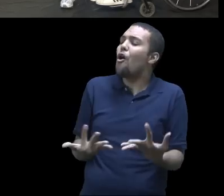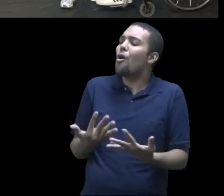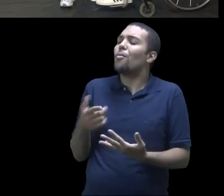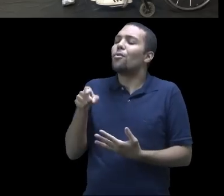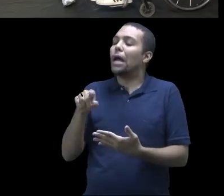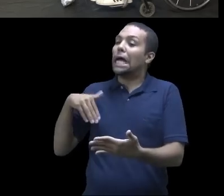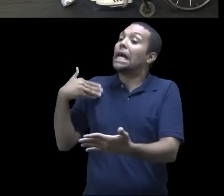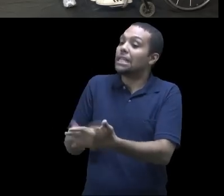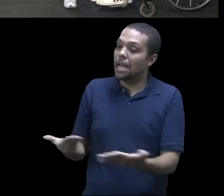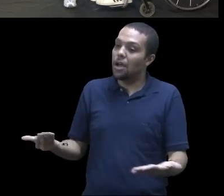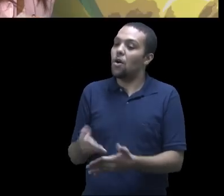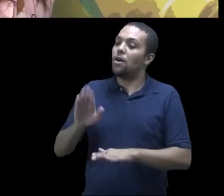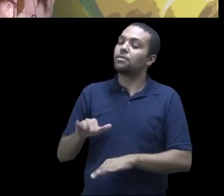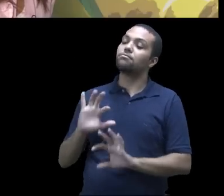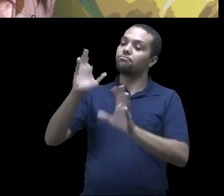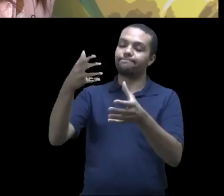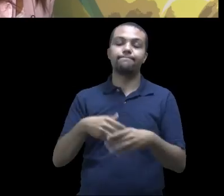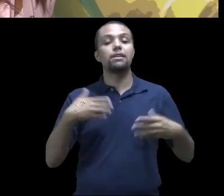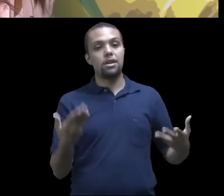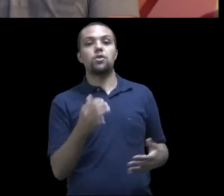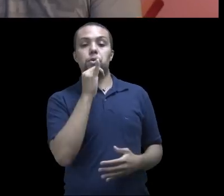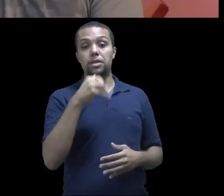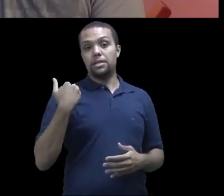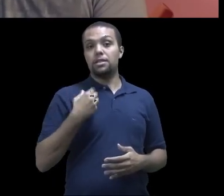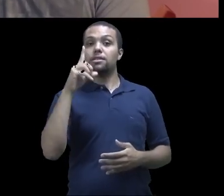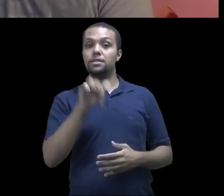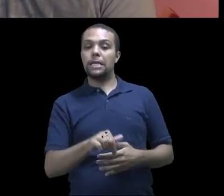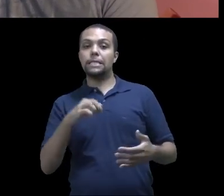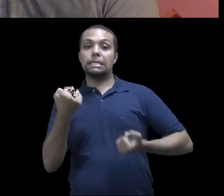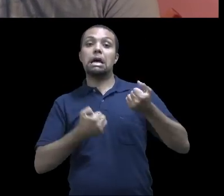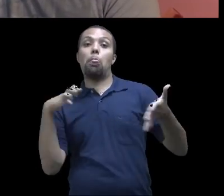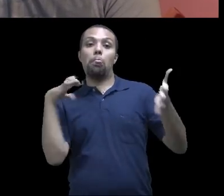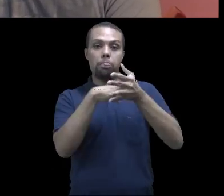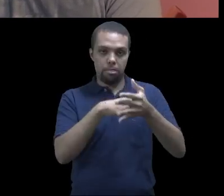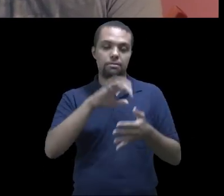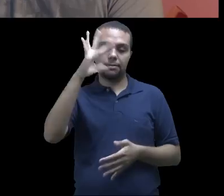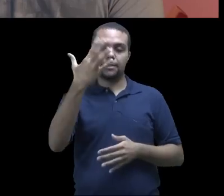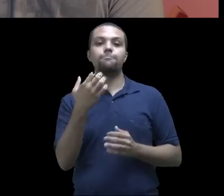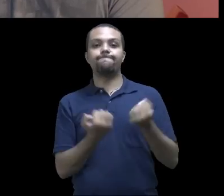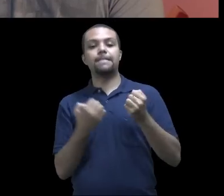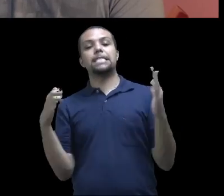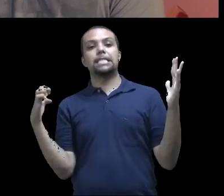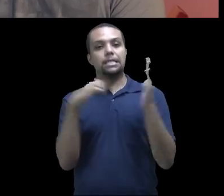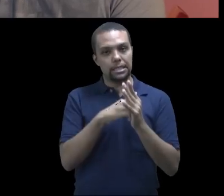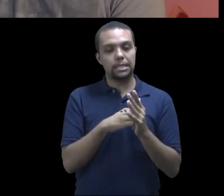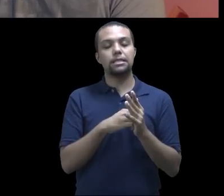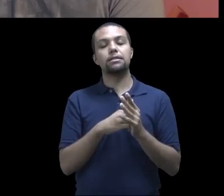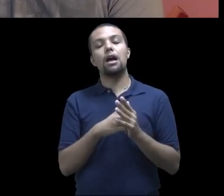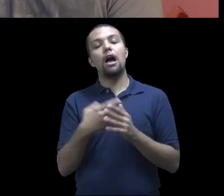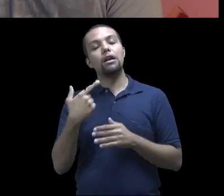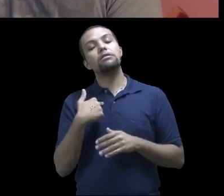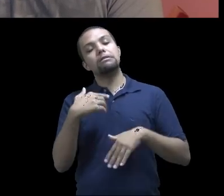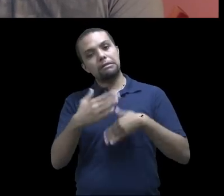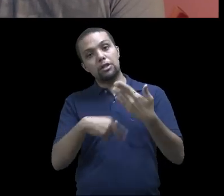conta como que foi essa trajetória até chegar a conhecer o basquete. Eu, aos 17 anos, sofri um acidente de carro. E fui